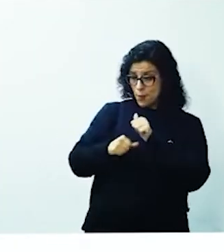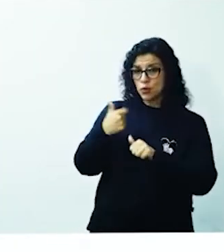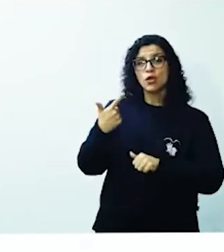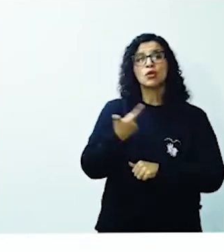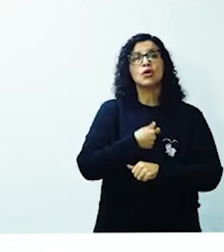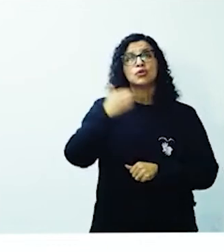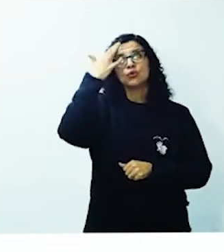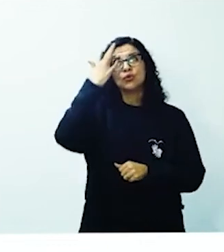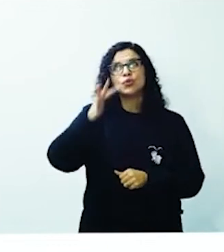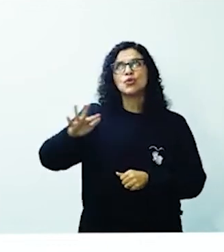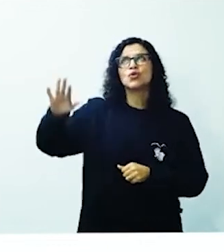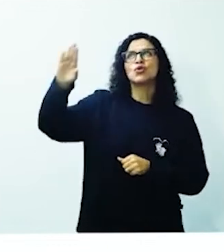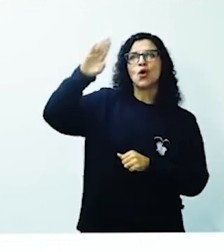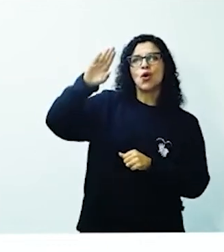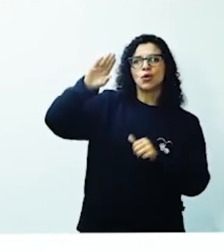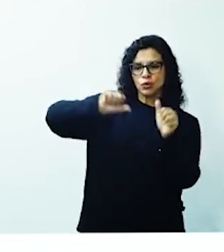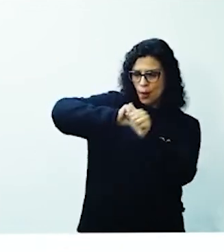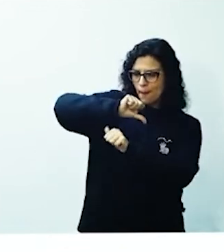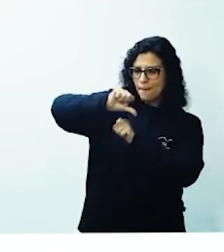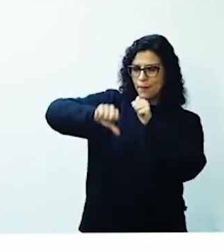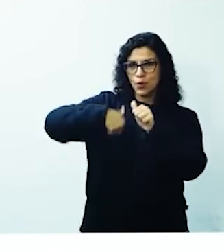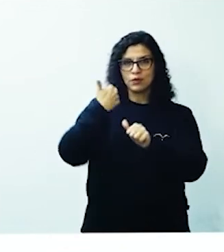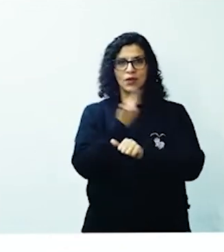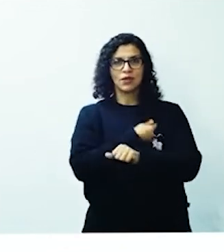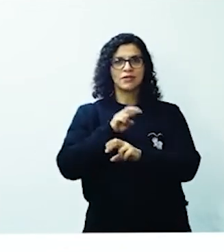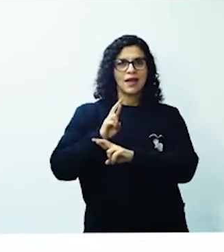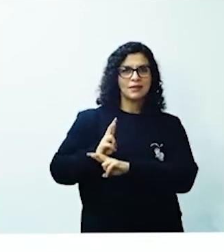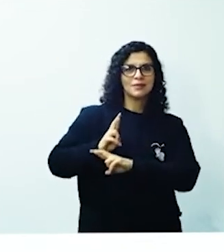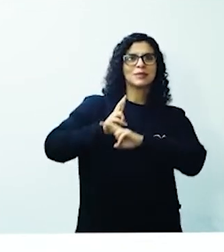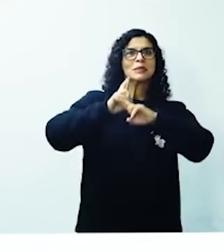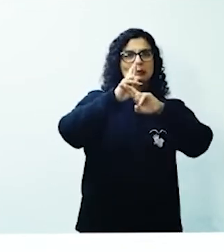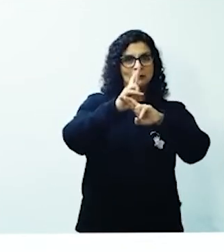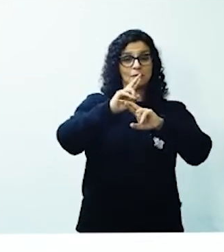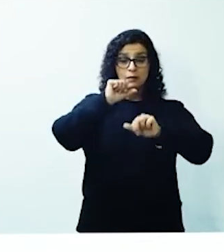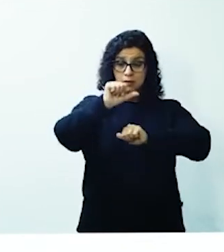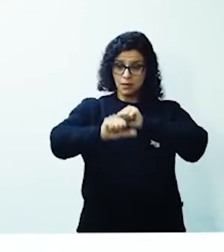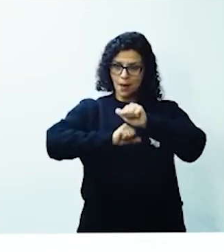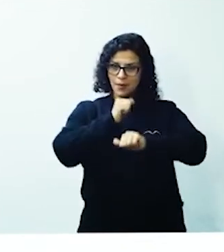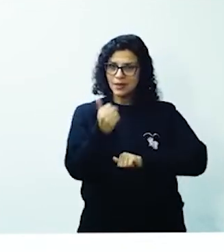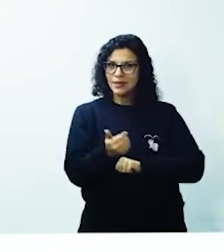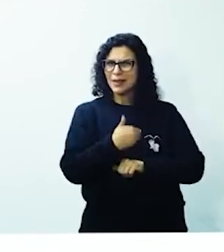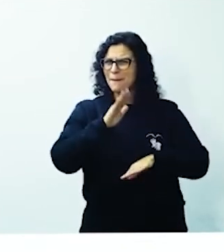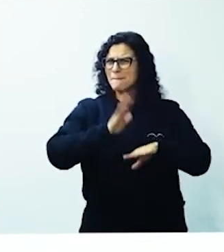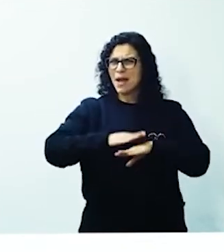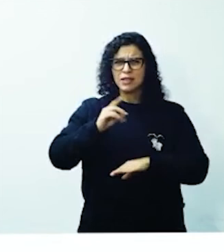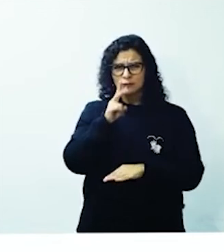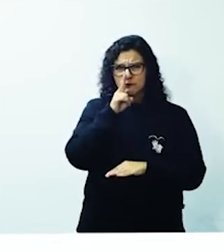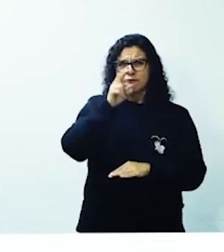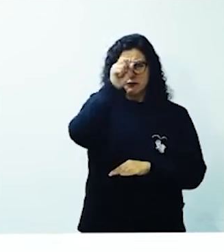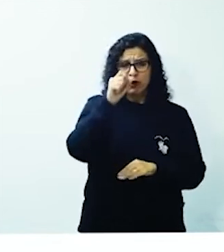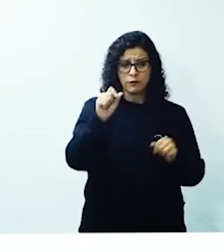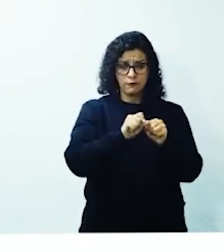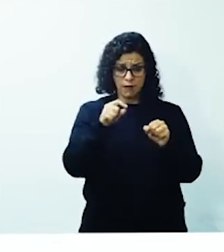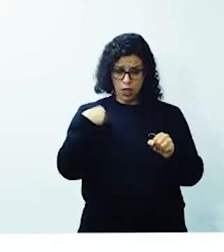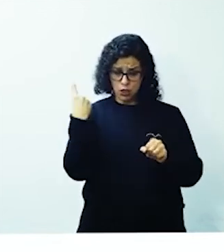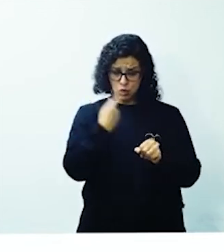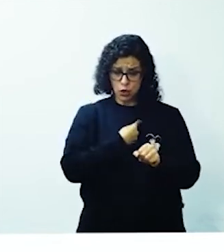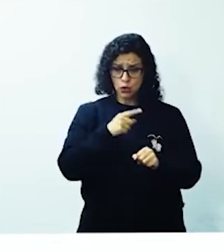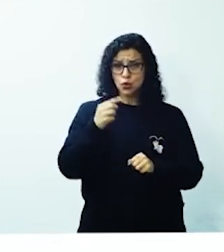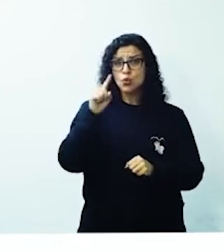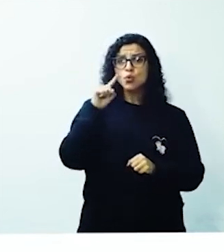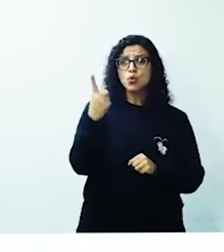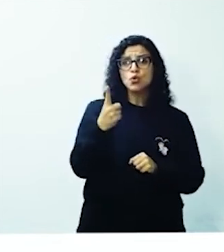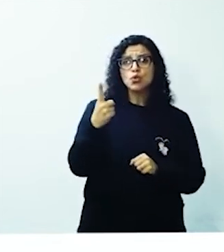nossos sonhos, renovam nossa esperança. E a mudança mais feroz, fazendo tudo de nós um